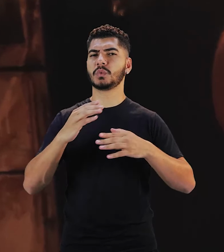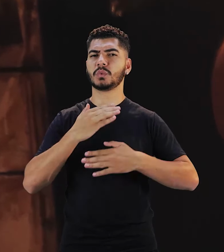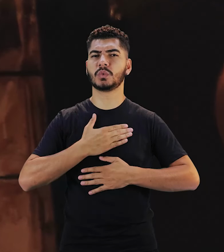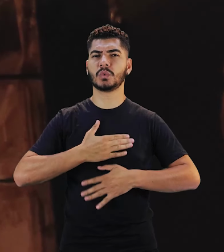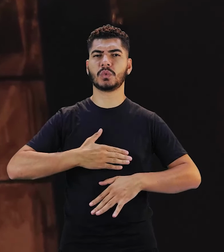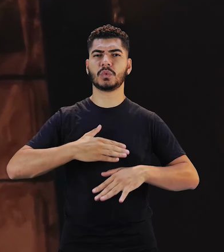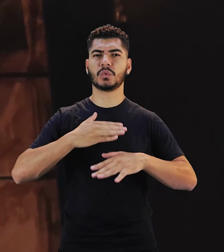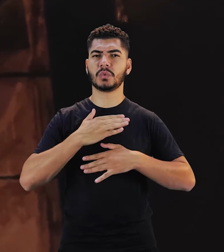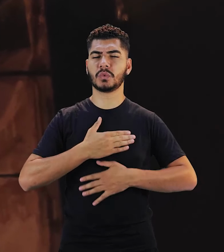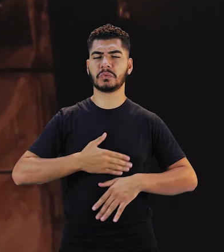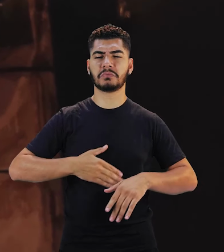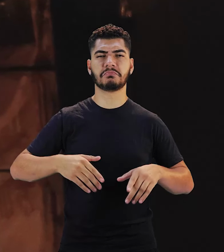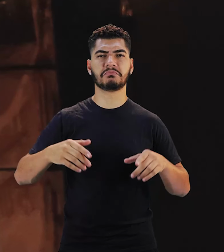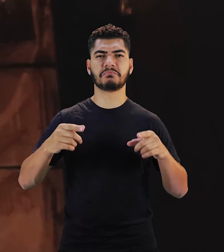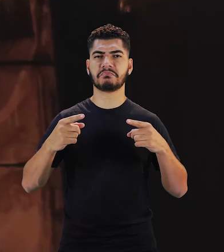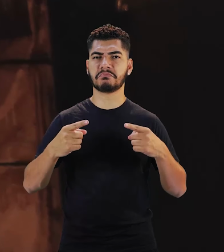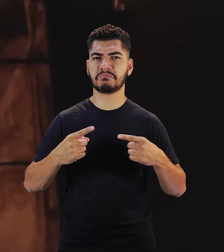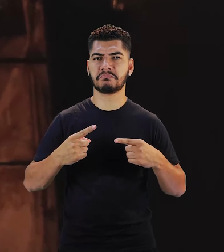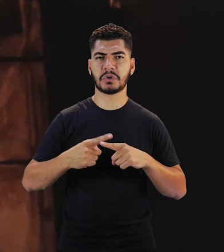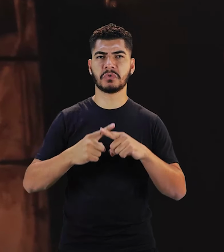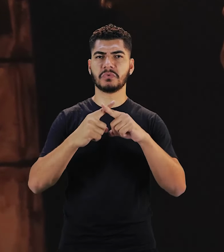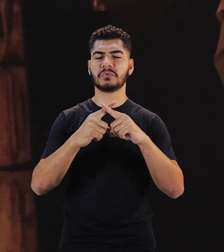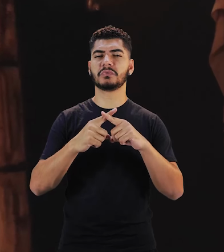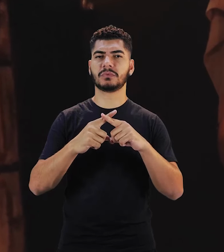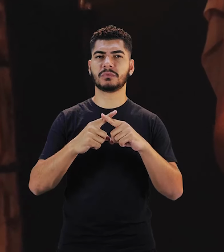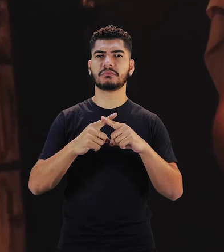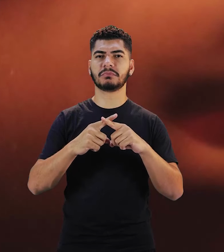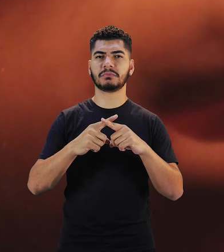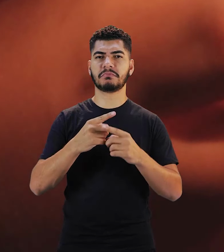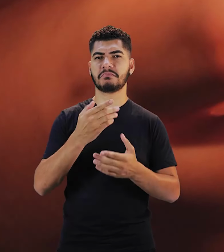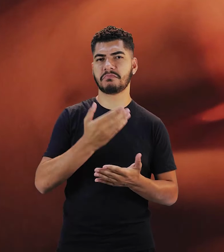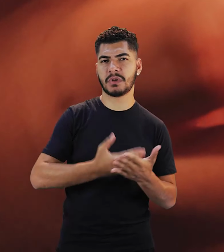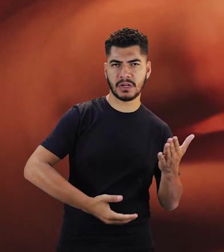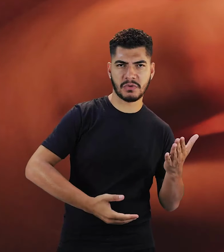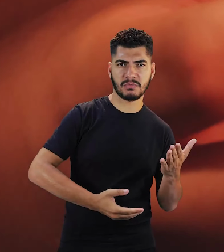aos combates, era o silêncio da derrota.